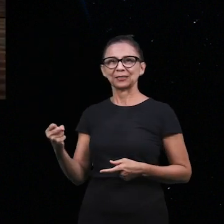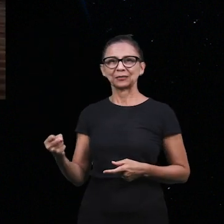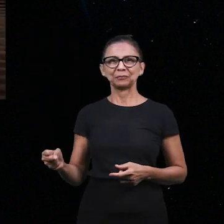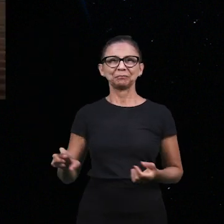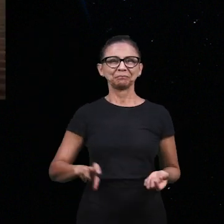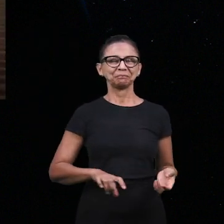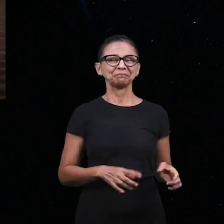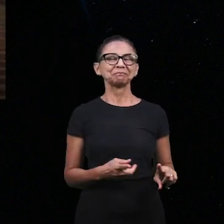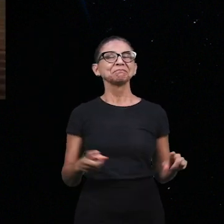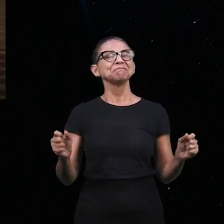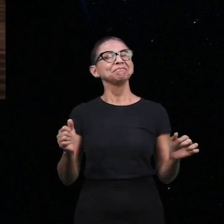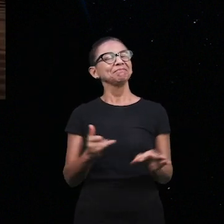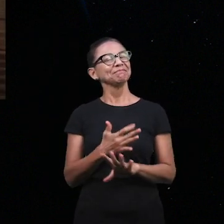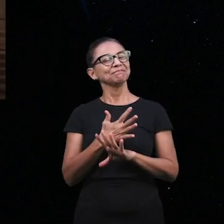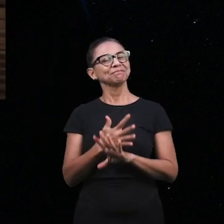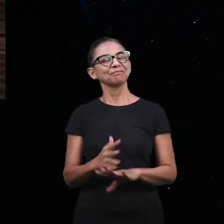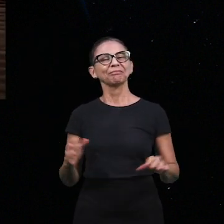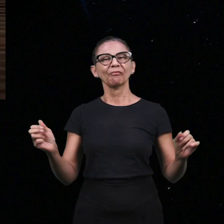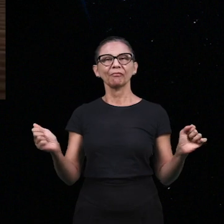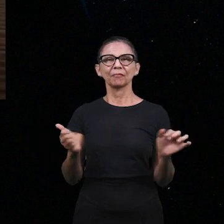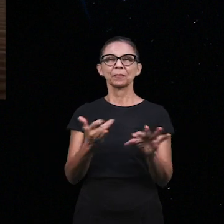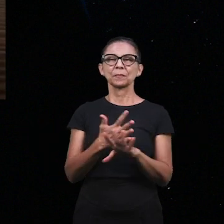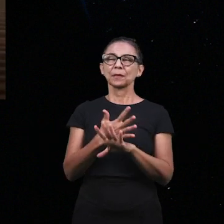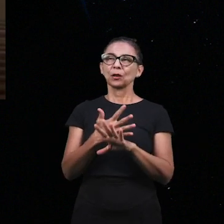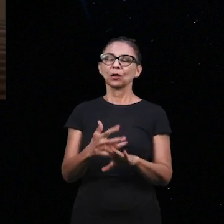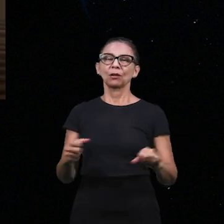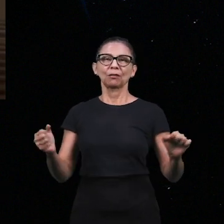Glória, glória, aleluia.